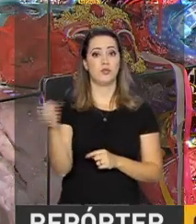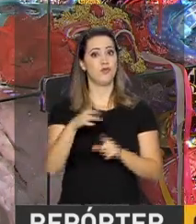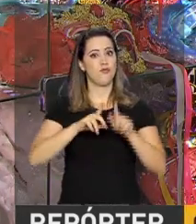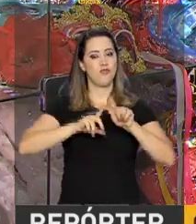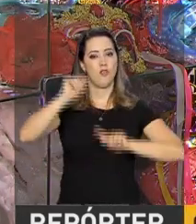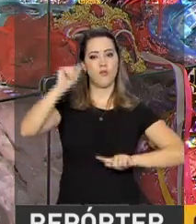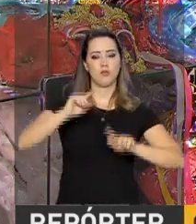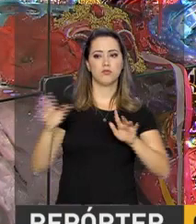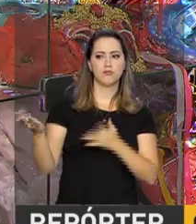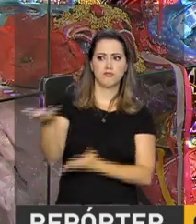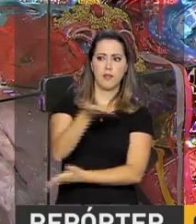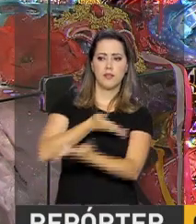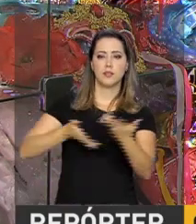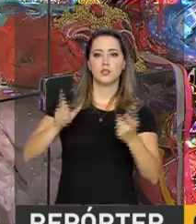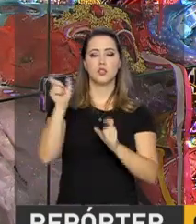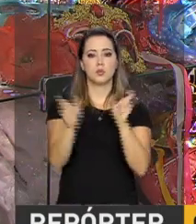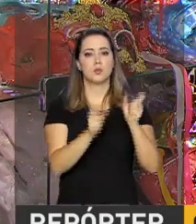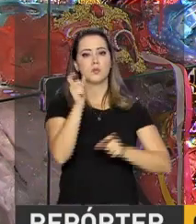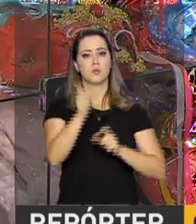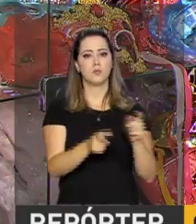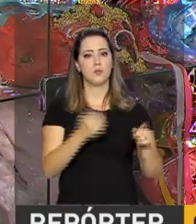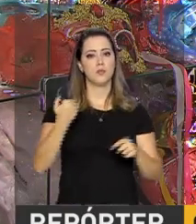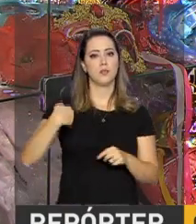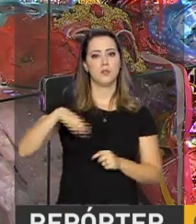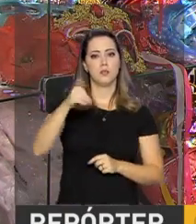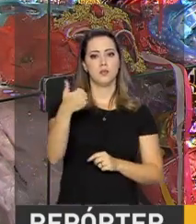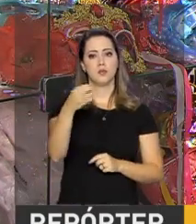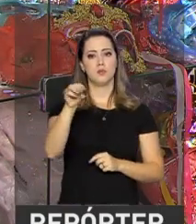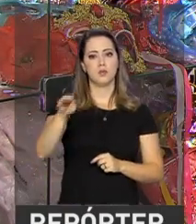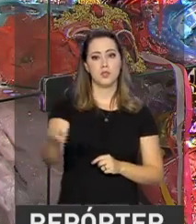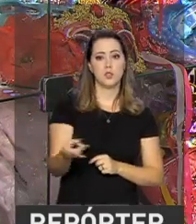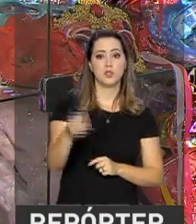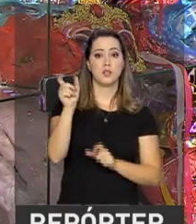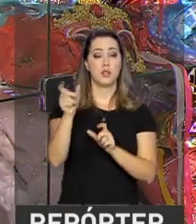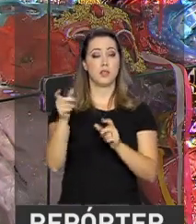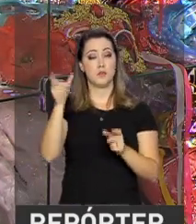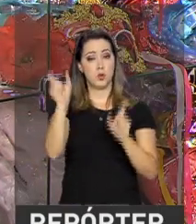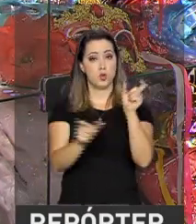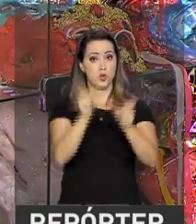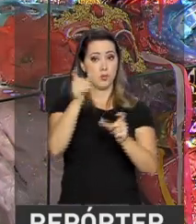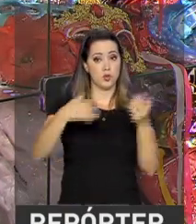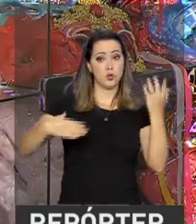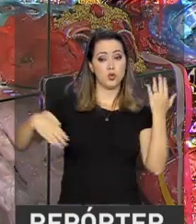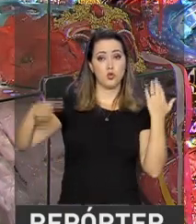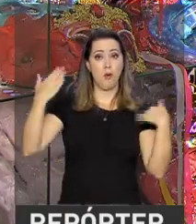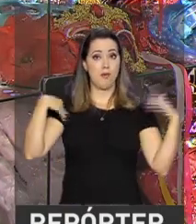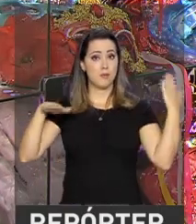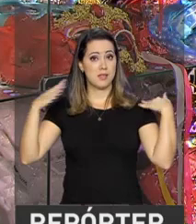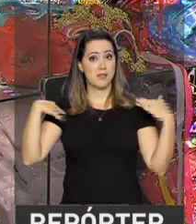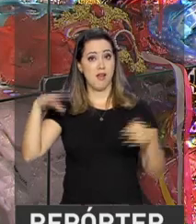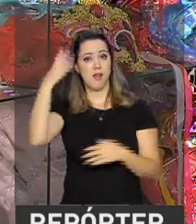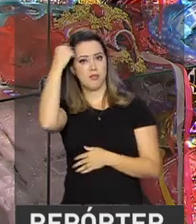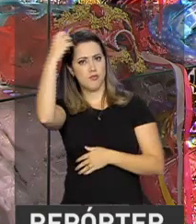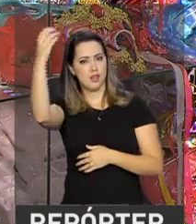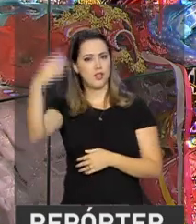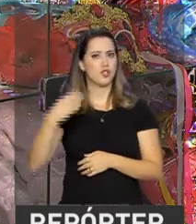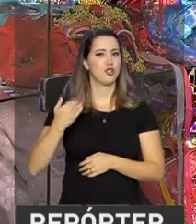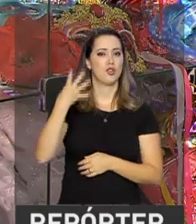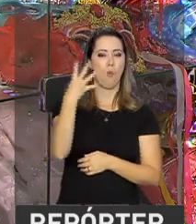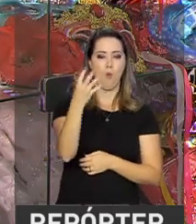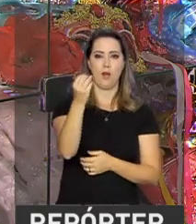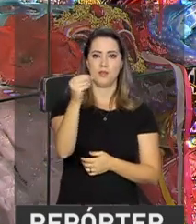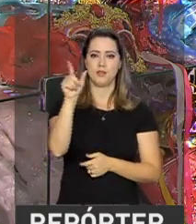na movimentação turística. Vão ser mais de 10 milhões de viajantes brasileiros e 400 mil